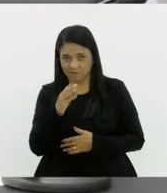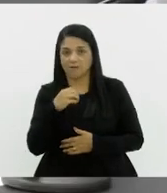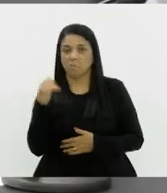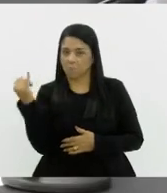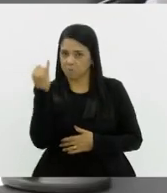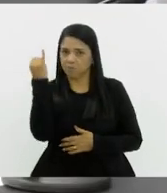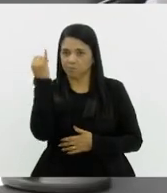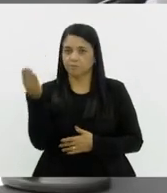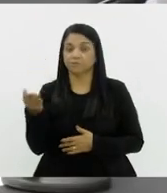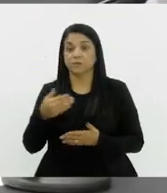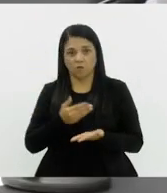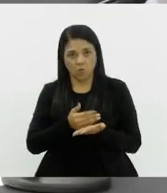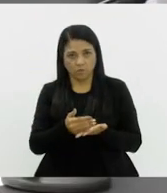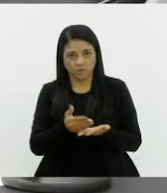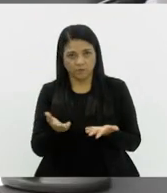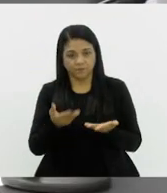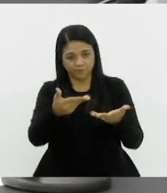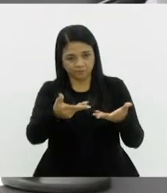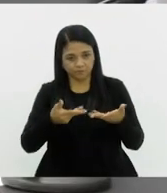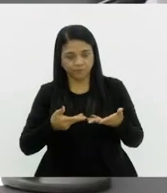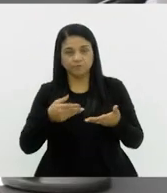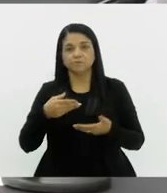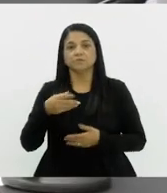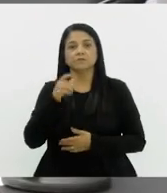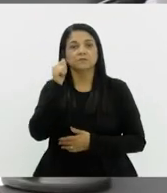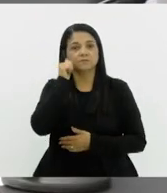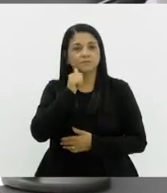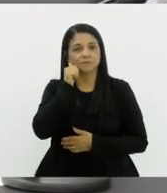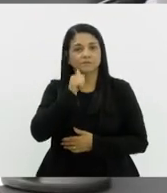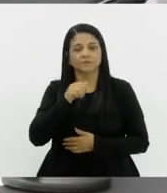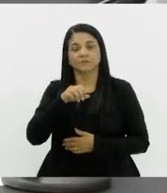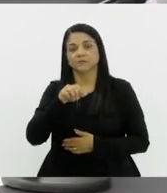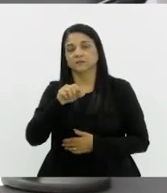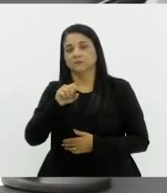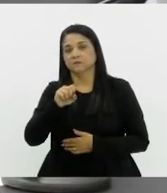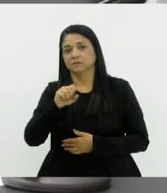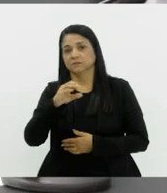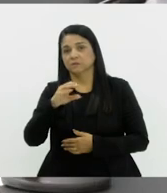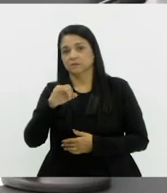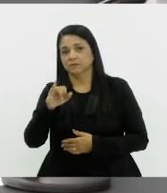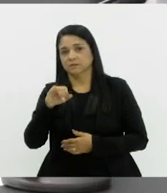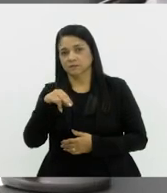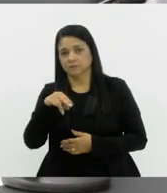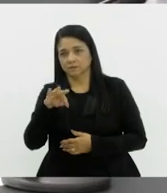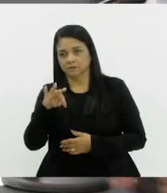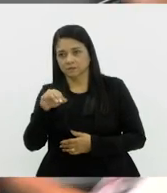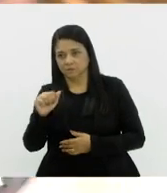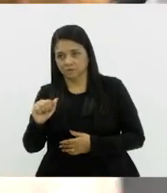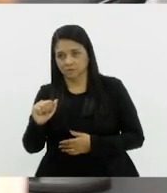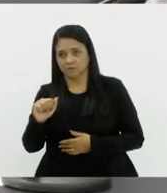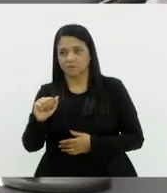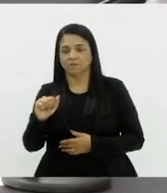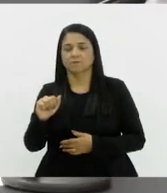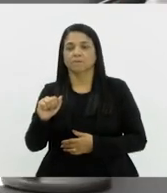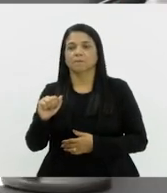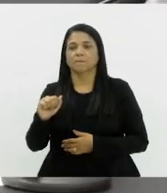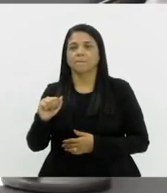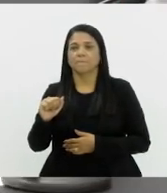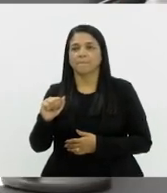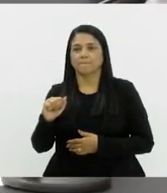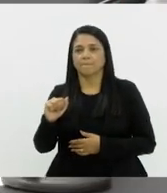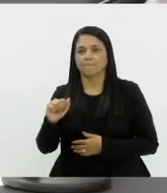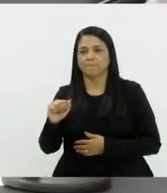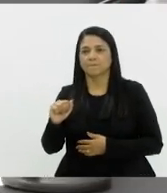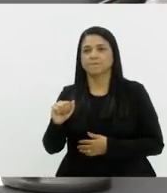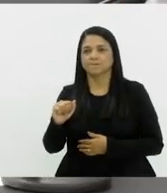delongas, podemos começar, então, convidando a senhora Cíntia. Cadê a senhora Cíntia? Por favor, pode vir aqui. Vai ser